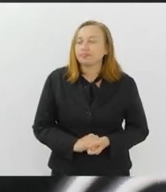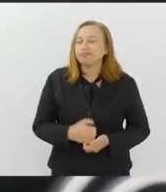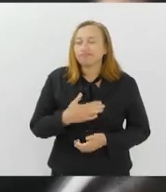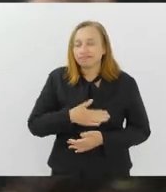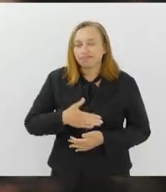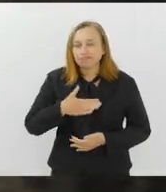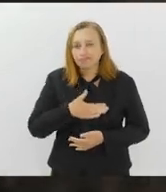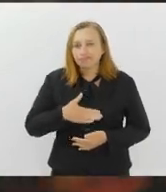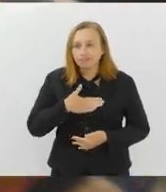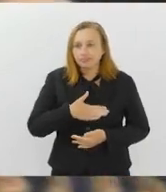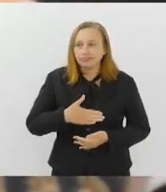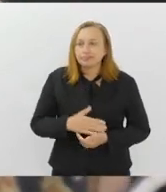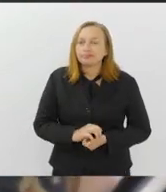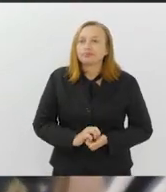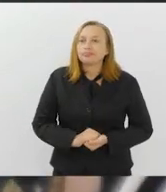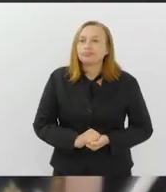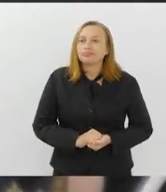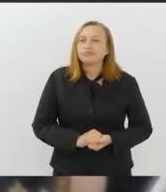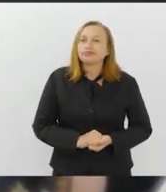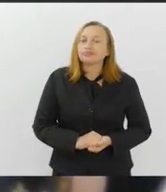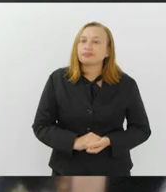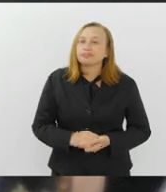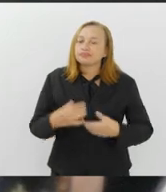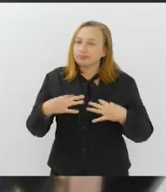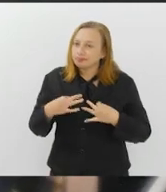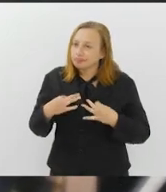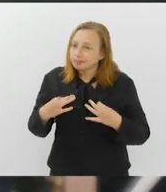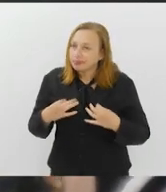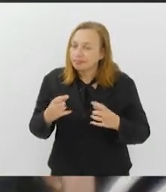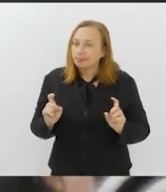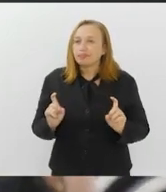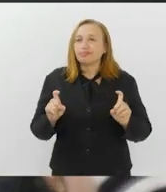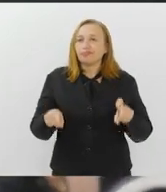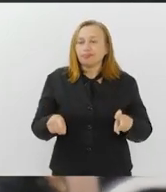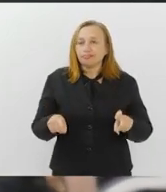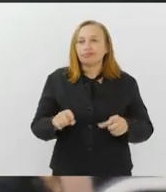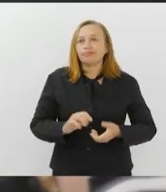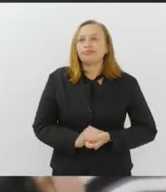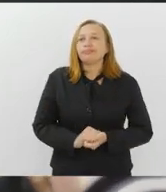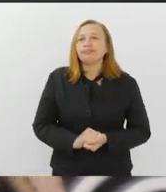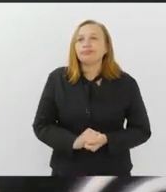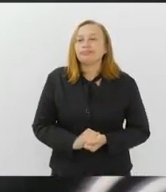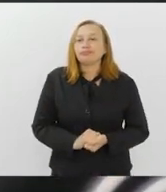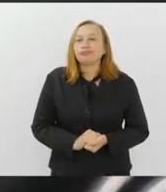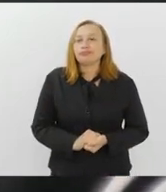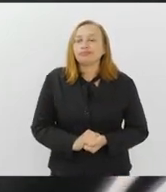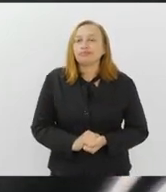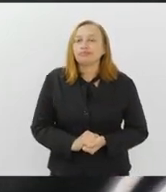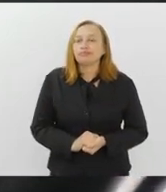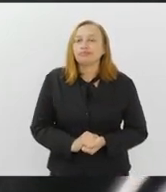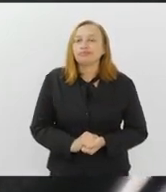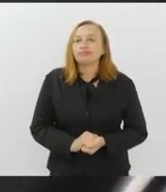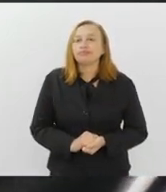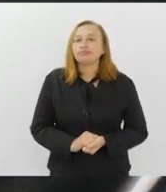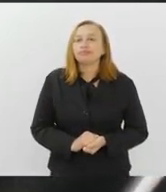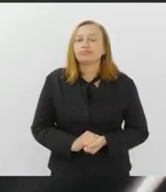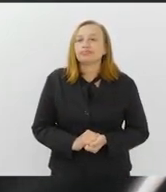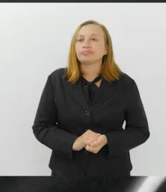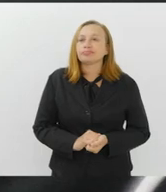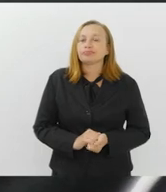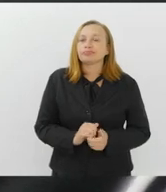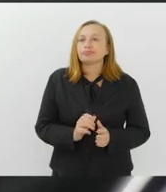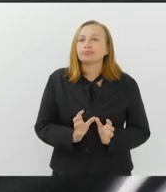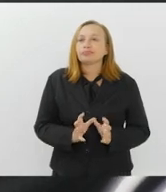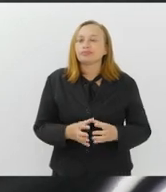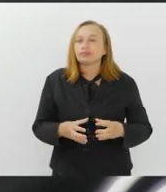gostaria de colocar o nosso gabinete à disposição. Nós estamos coordenando a frente